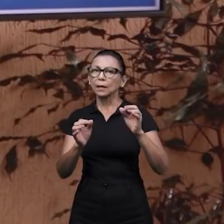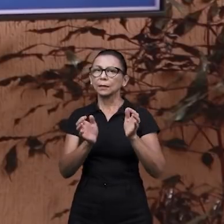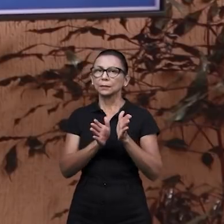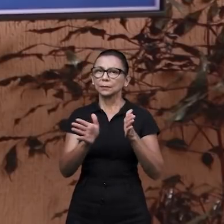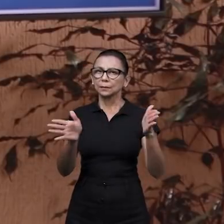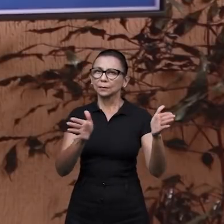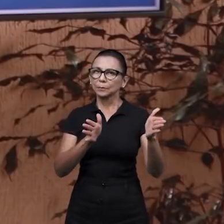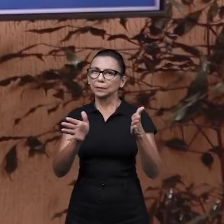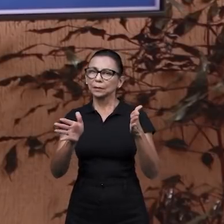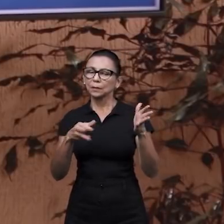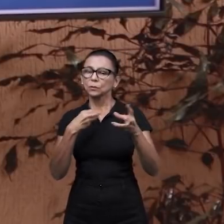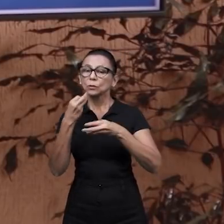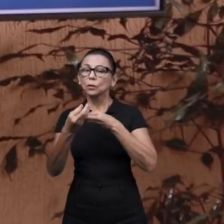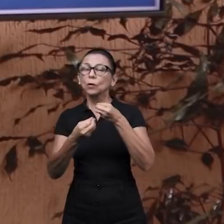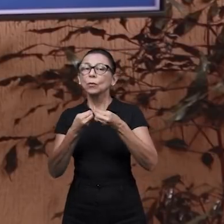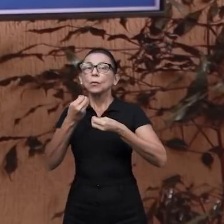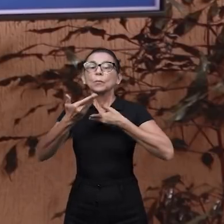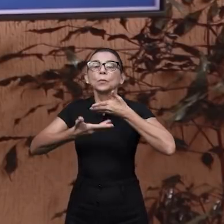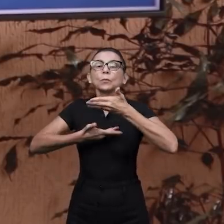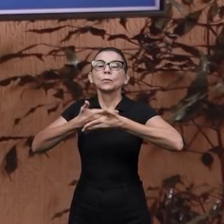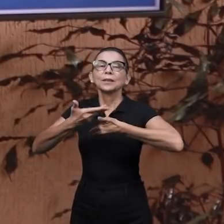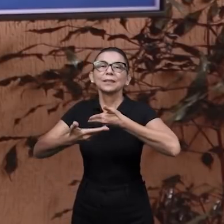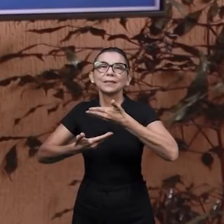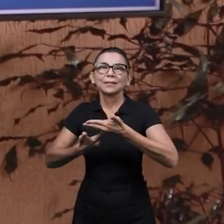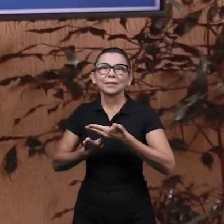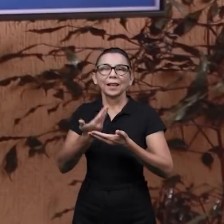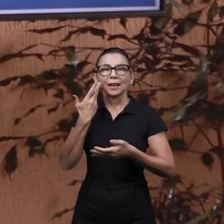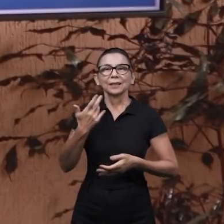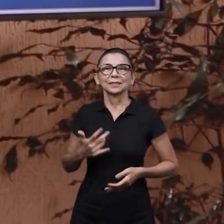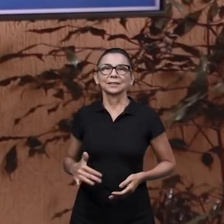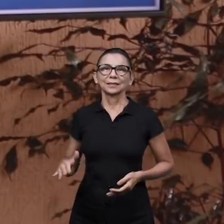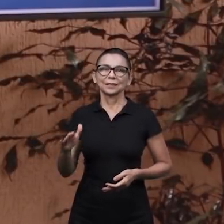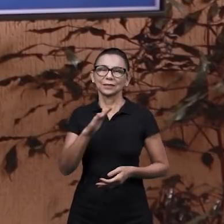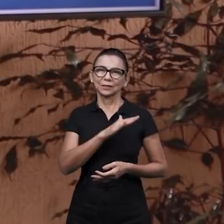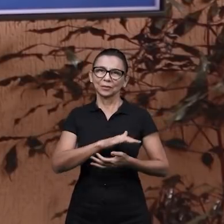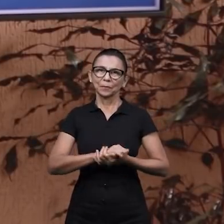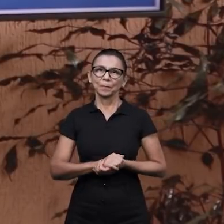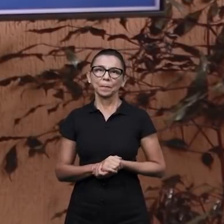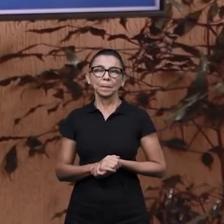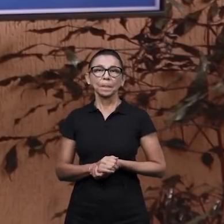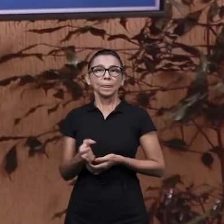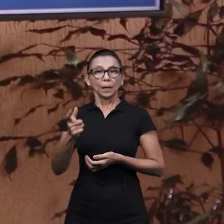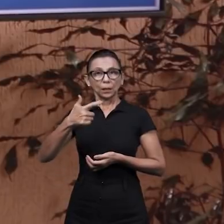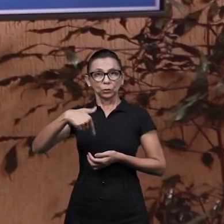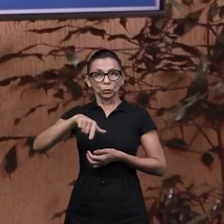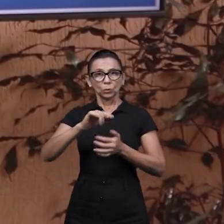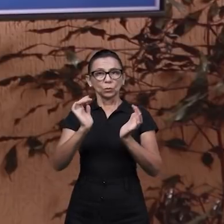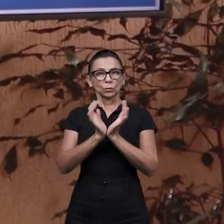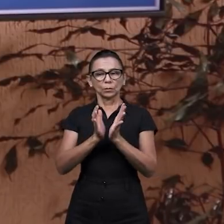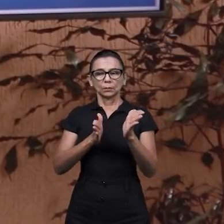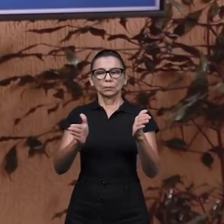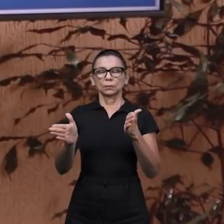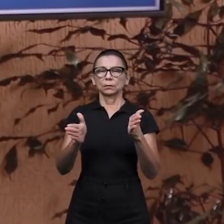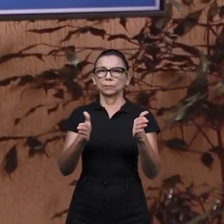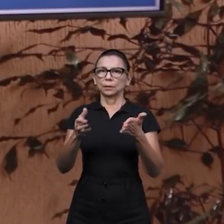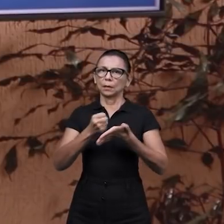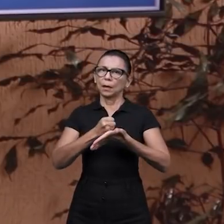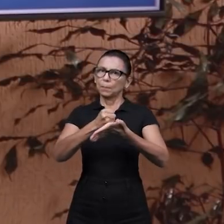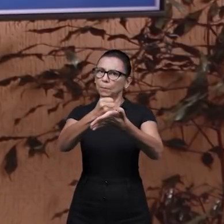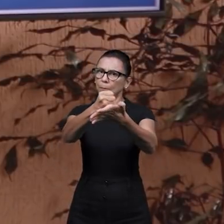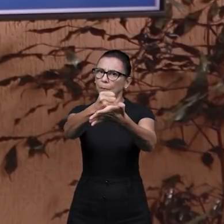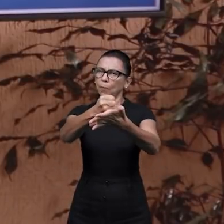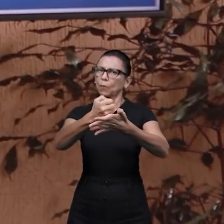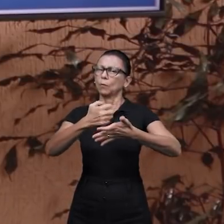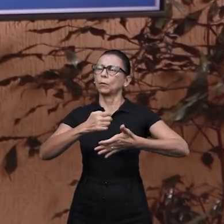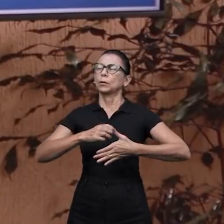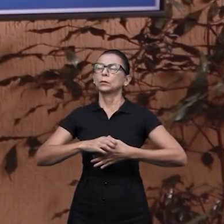crianças. Para isso, vocês contam com o grupo de acessibilidade. Esse grupo dá a vocês todo